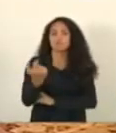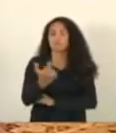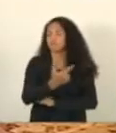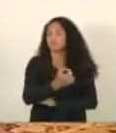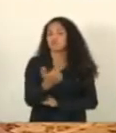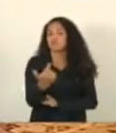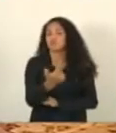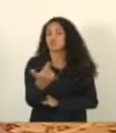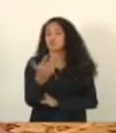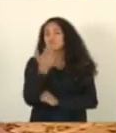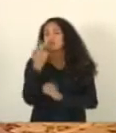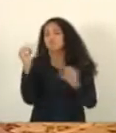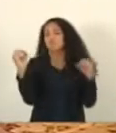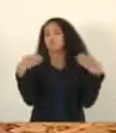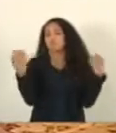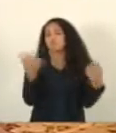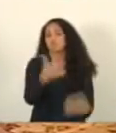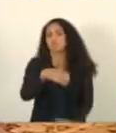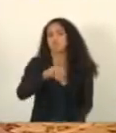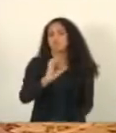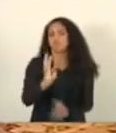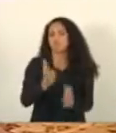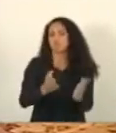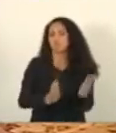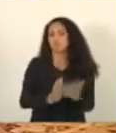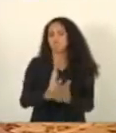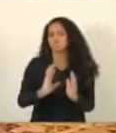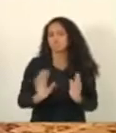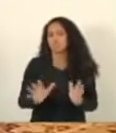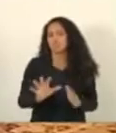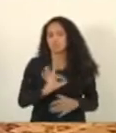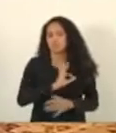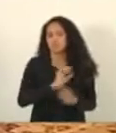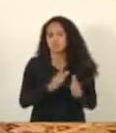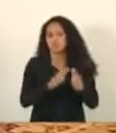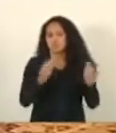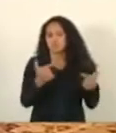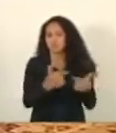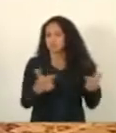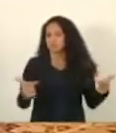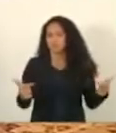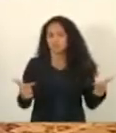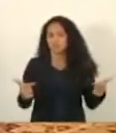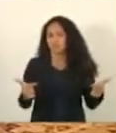que chegaram mais 94 viaturas e não tem efetivo para uma